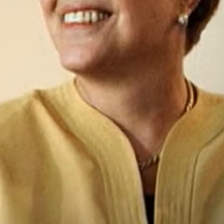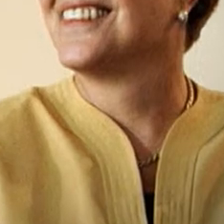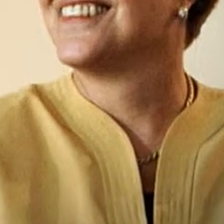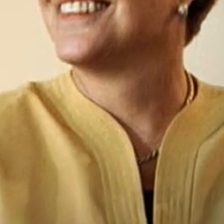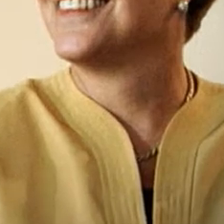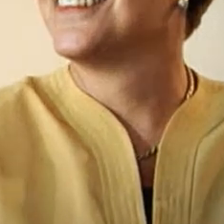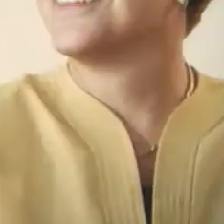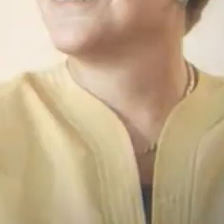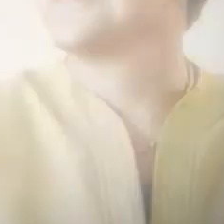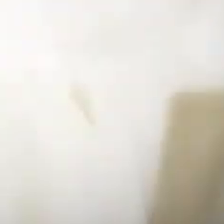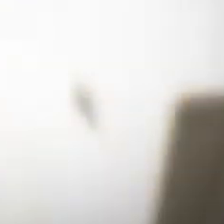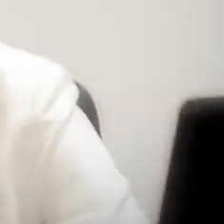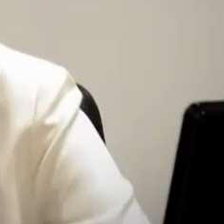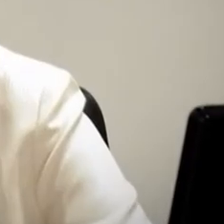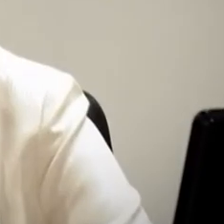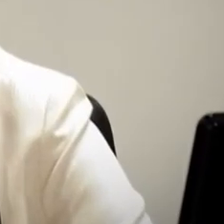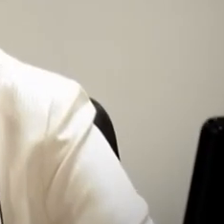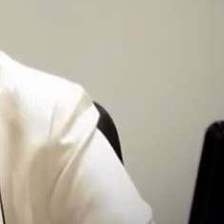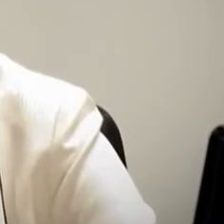o